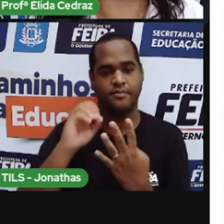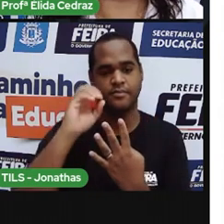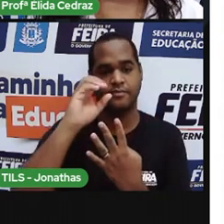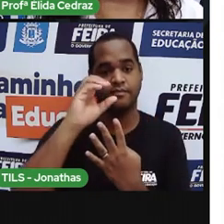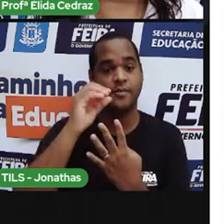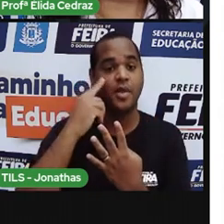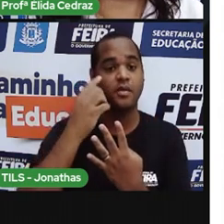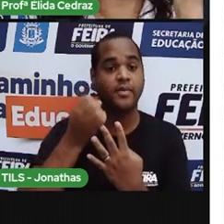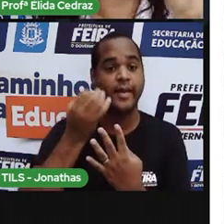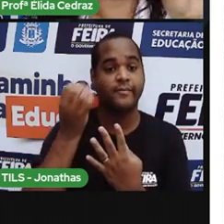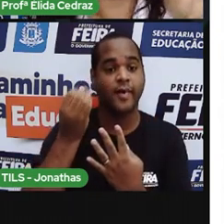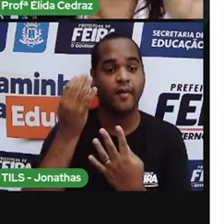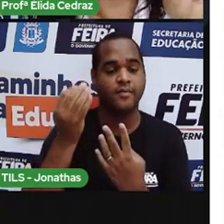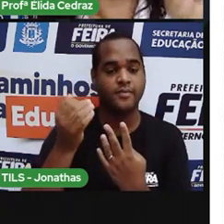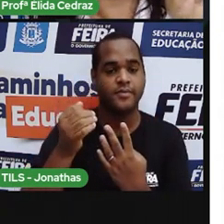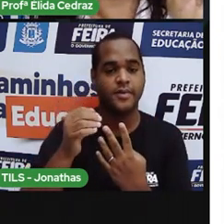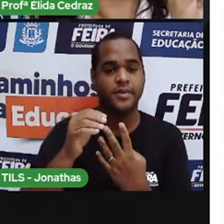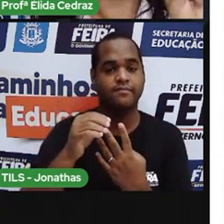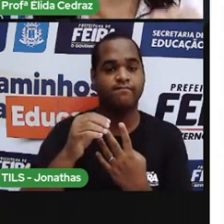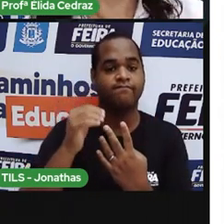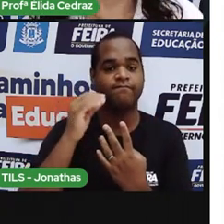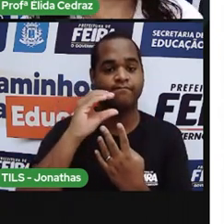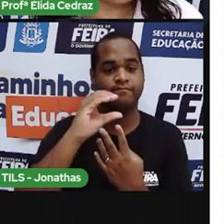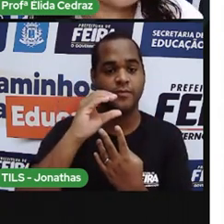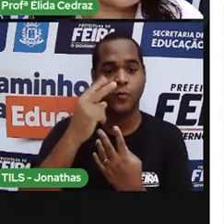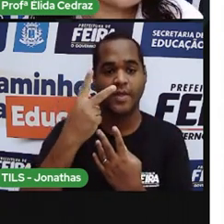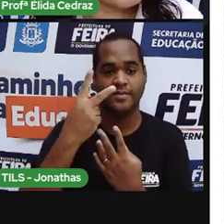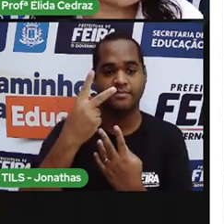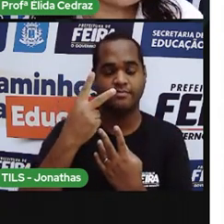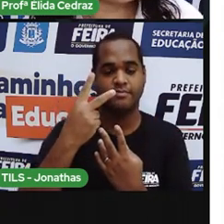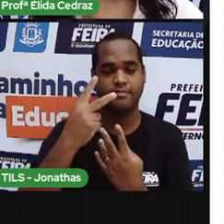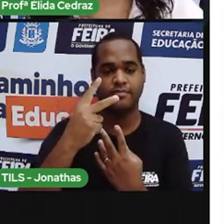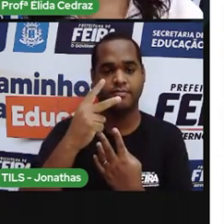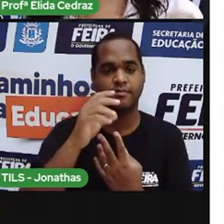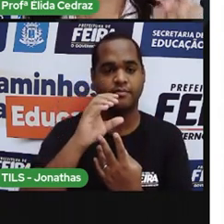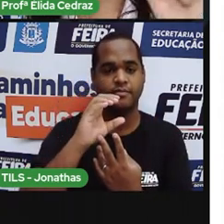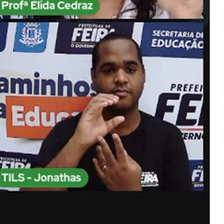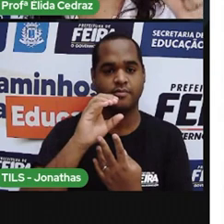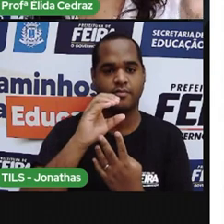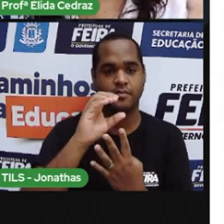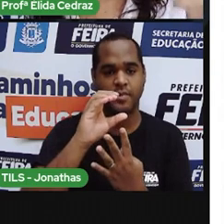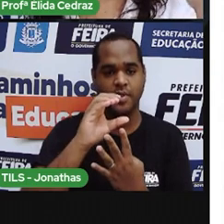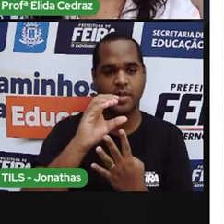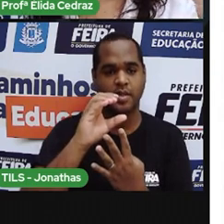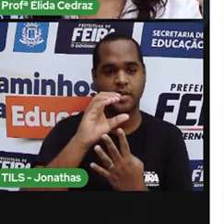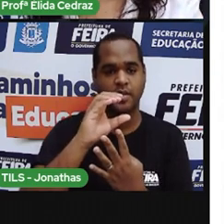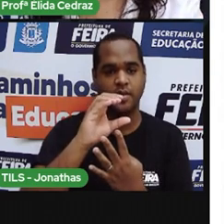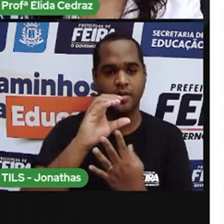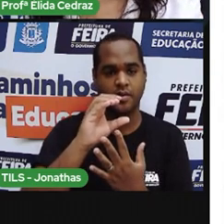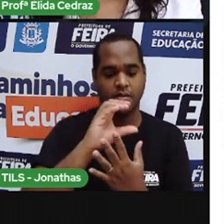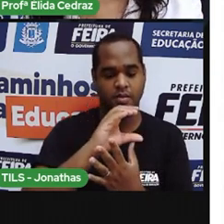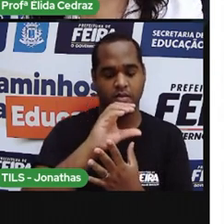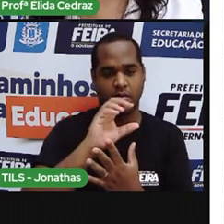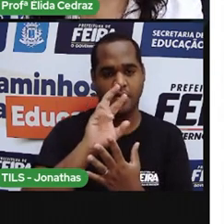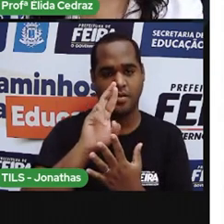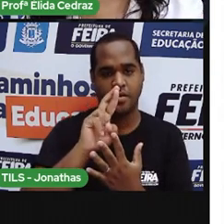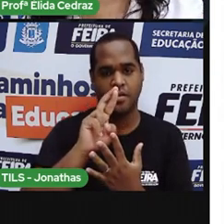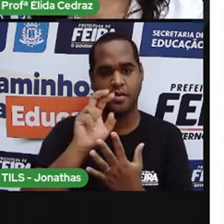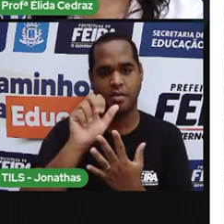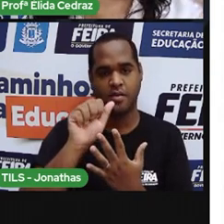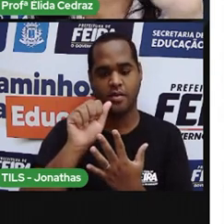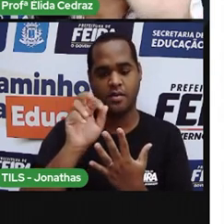Cravo tem quantas sílabas? E quantas letrinhas? C, R, A,